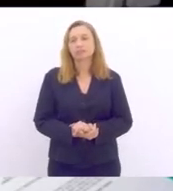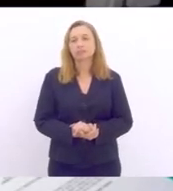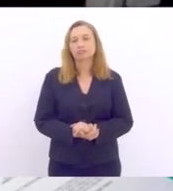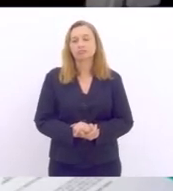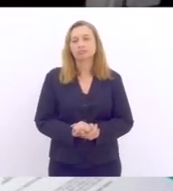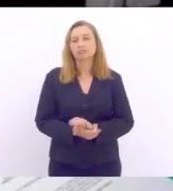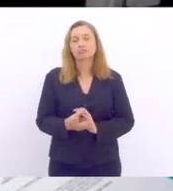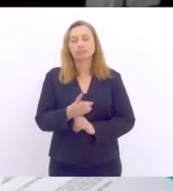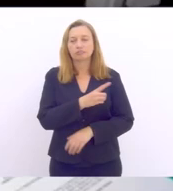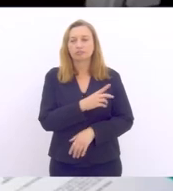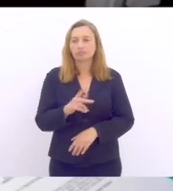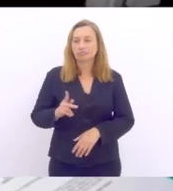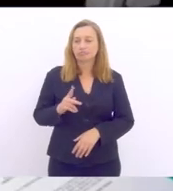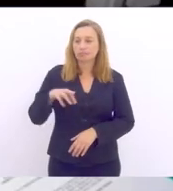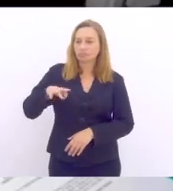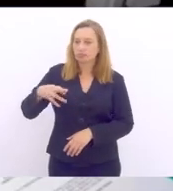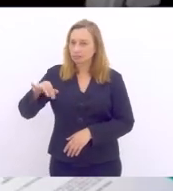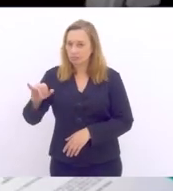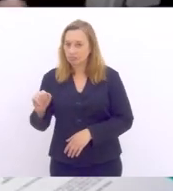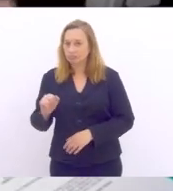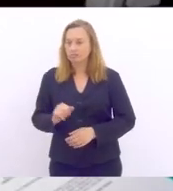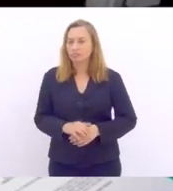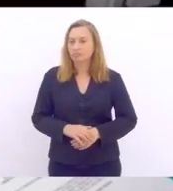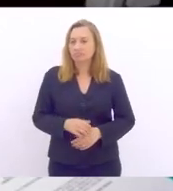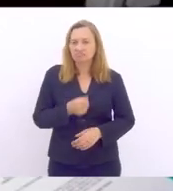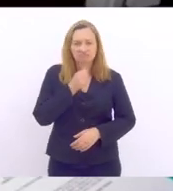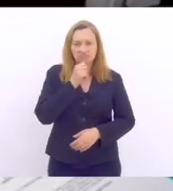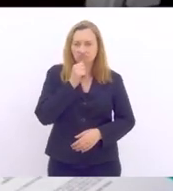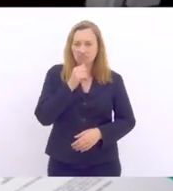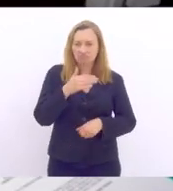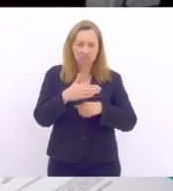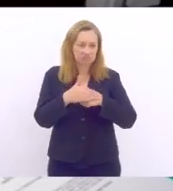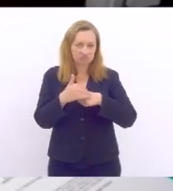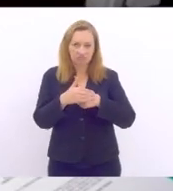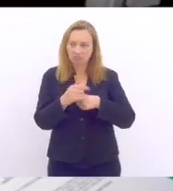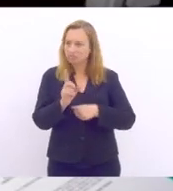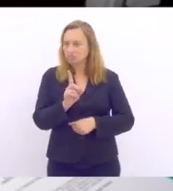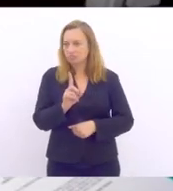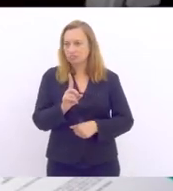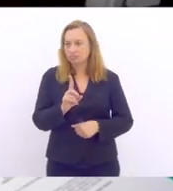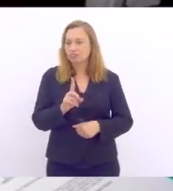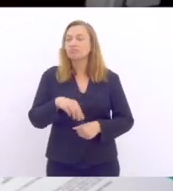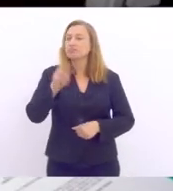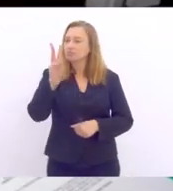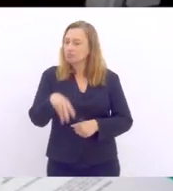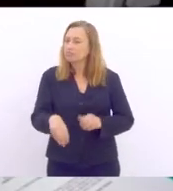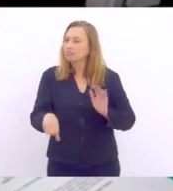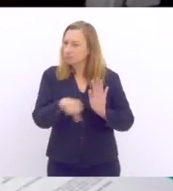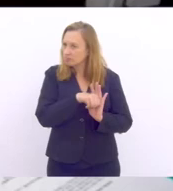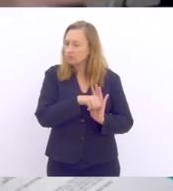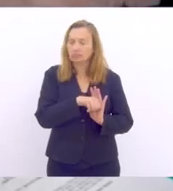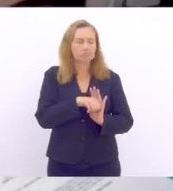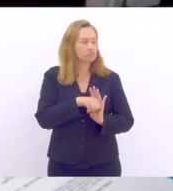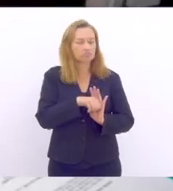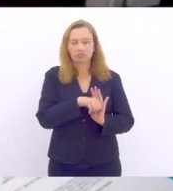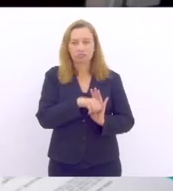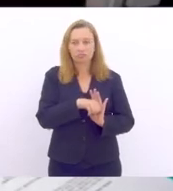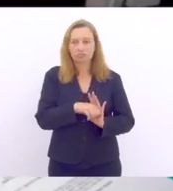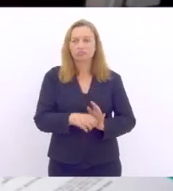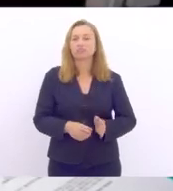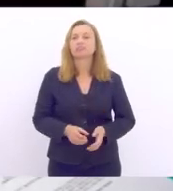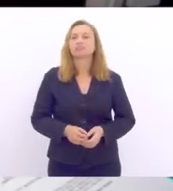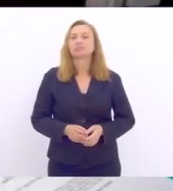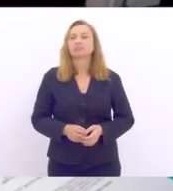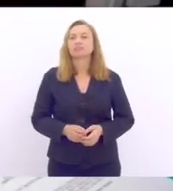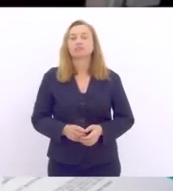disse a defensora Maria Carmen, ninguém aqui quer passar a mão na cabeça a quem comete atos violentos que estão em cursos no Código